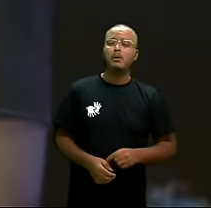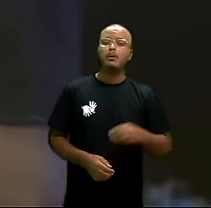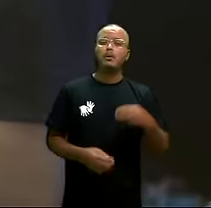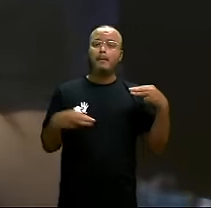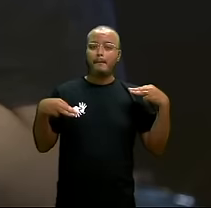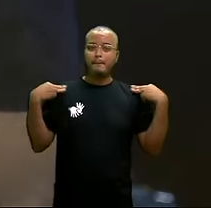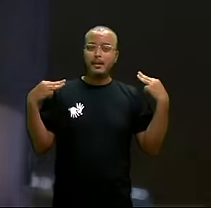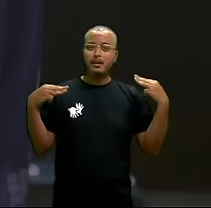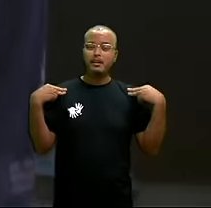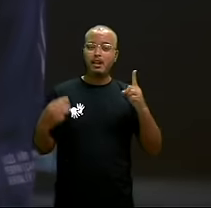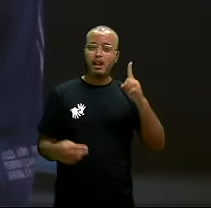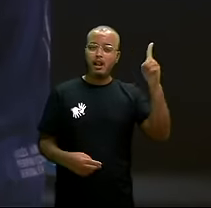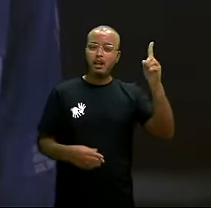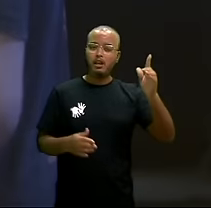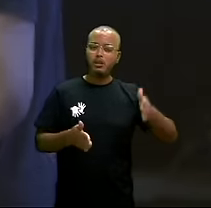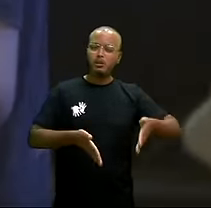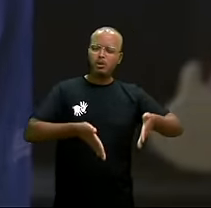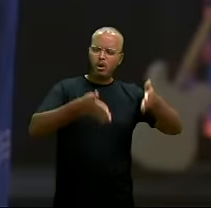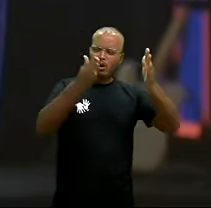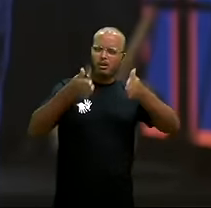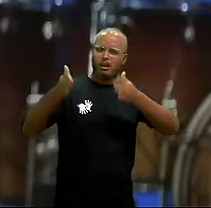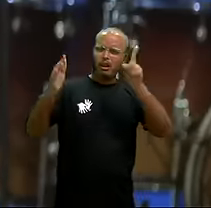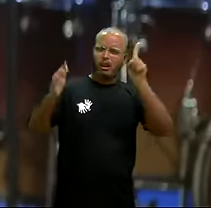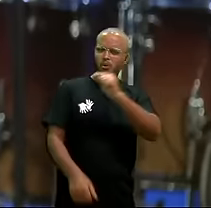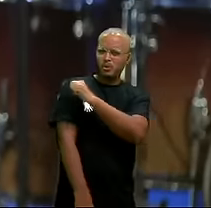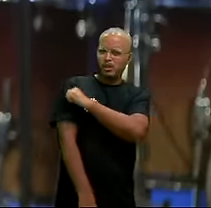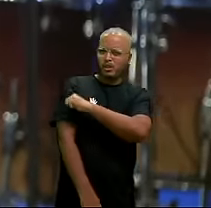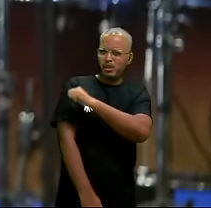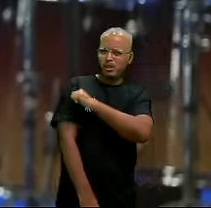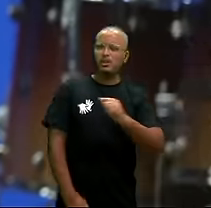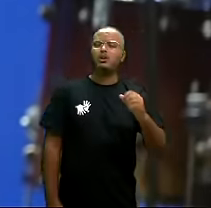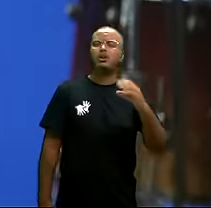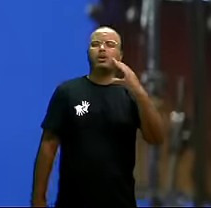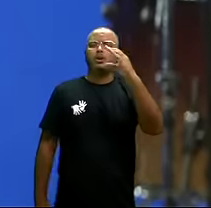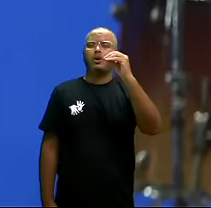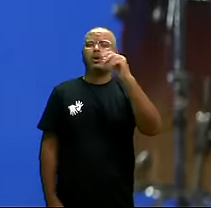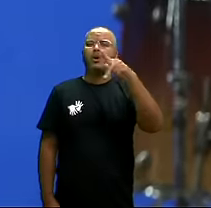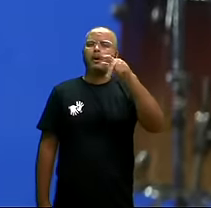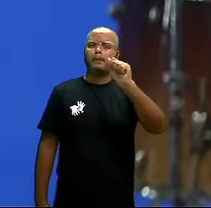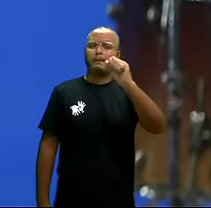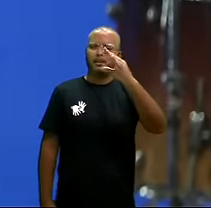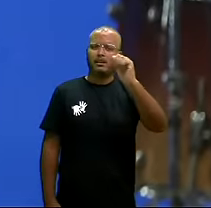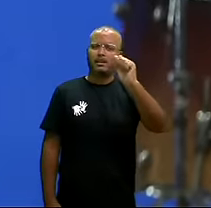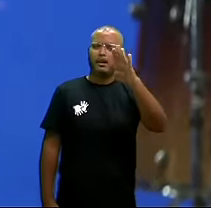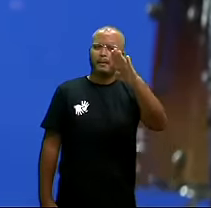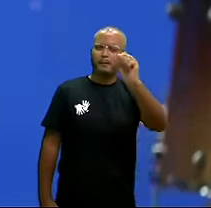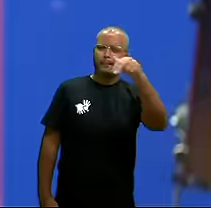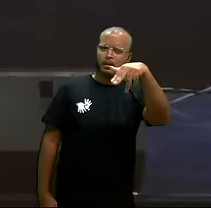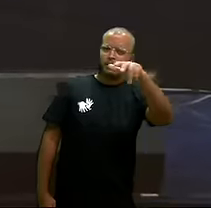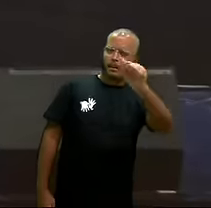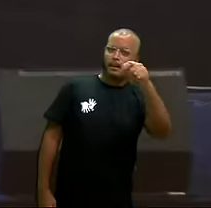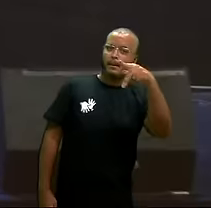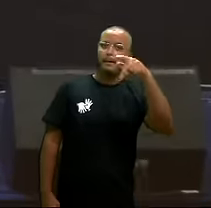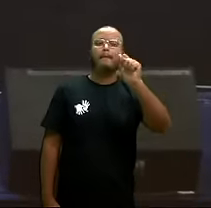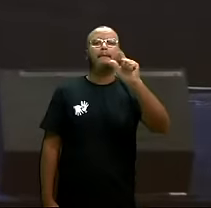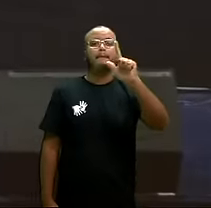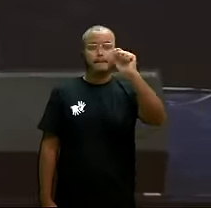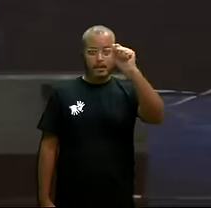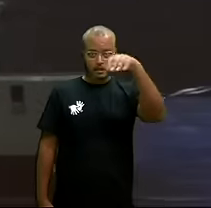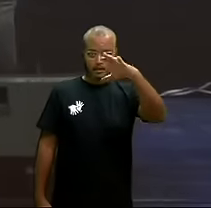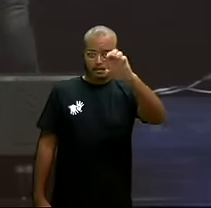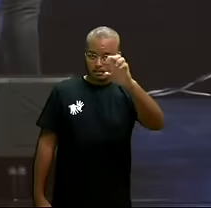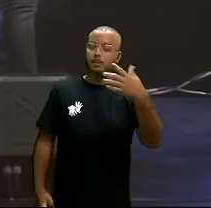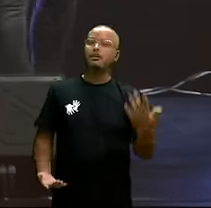Irmão, já era pastor aqui da igreja já. Tinha nada para provar para ninguém. Pensa eu entrando no hotel assim. Ah, não sei.